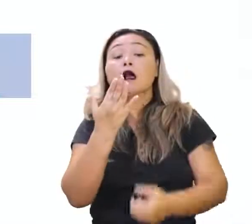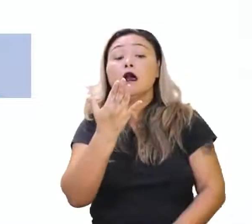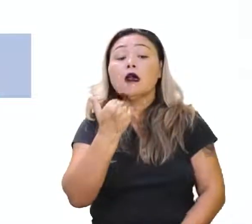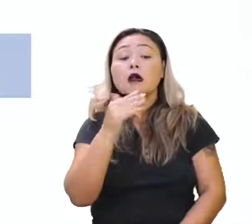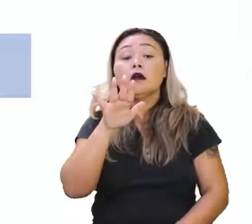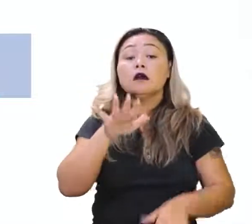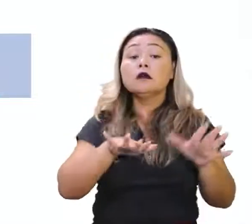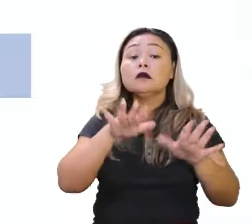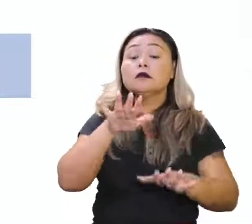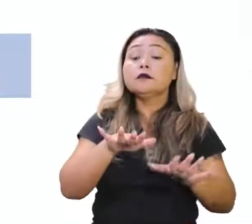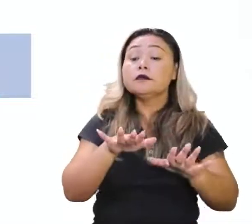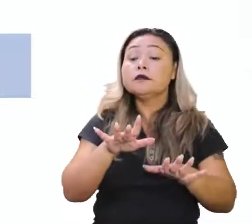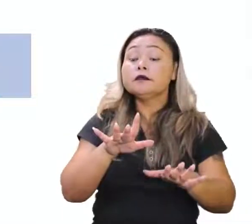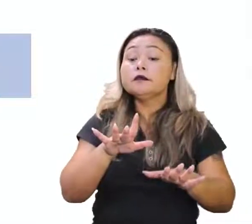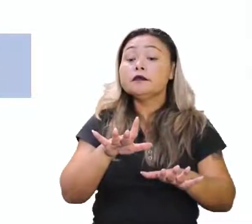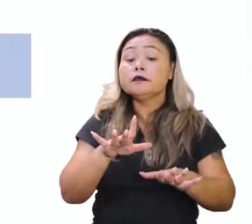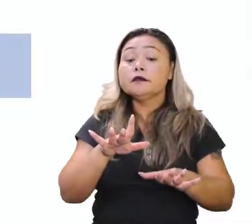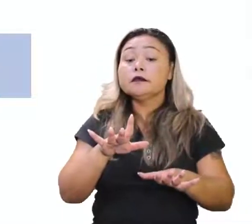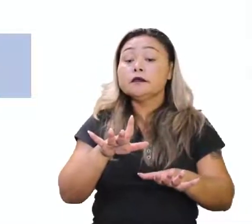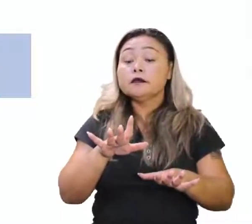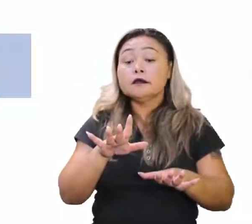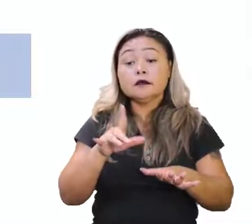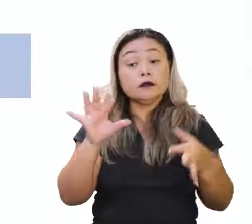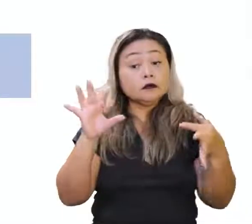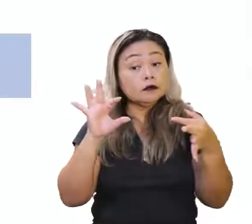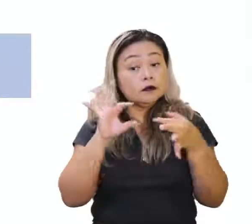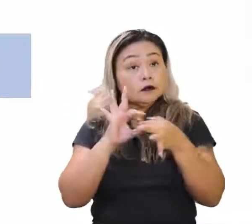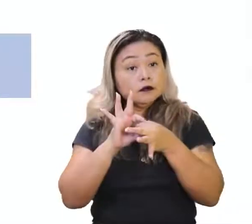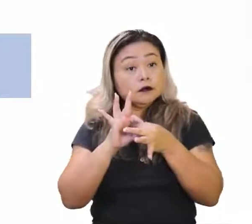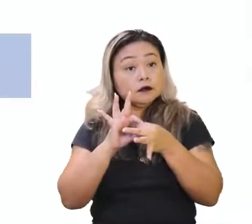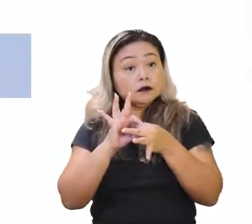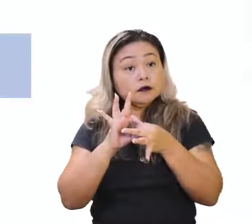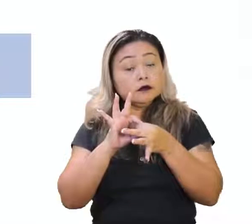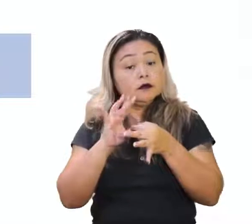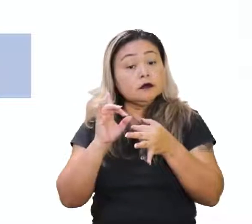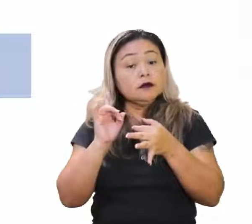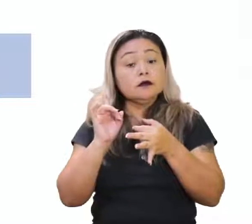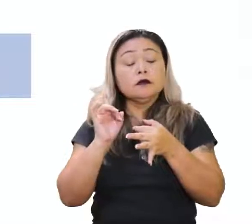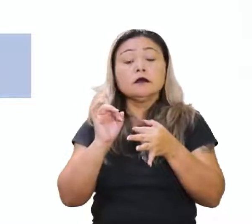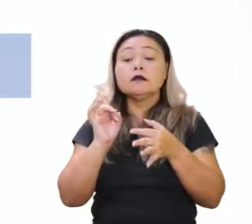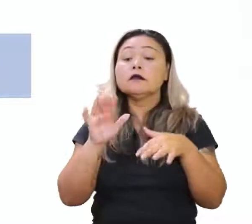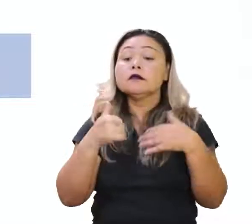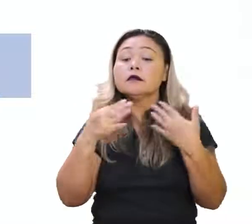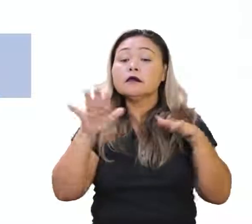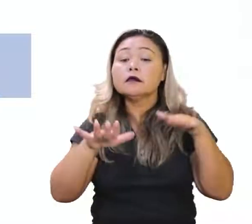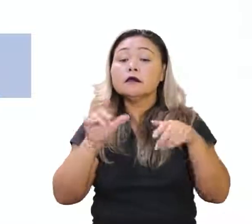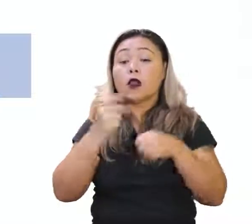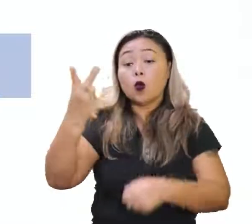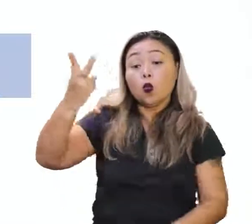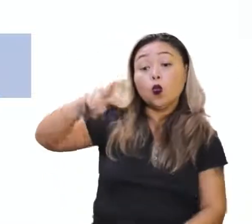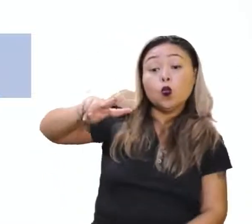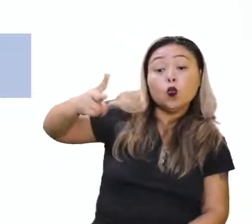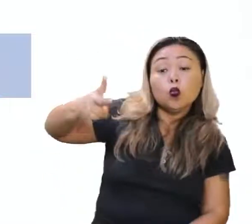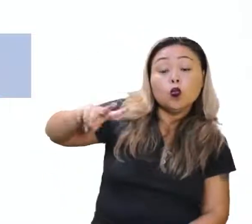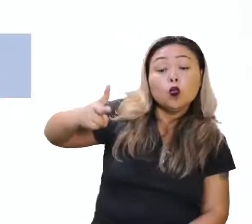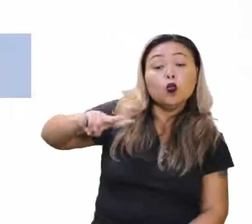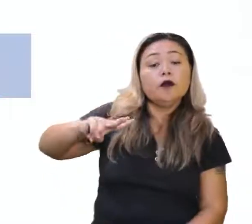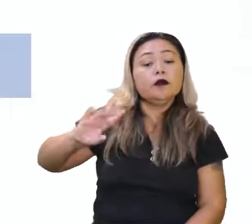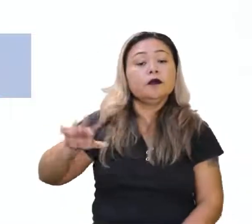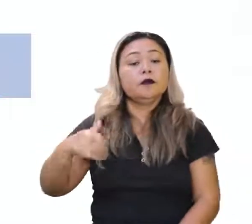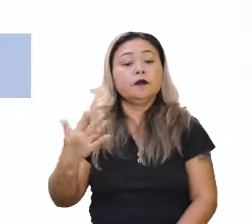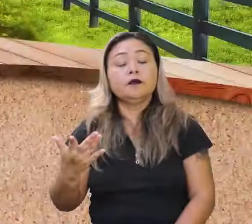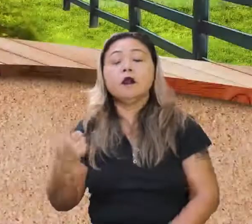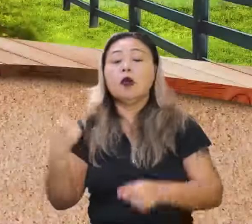também depender o quê? Vai depender do... sistema de alimentação vai depender do sistema de criação. Aqui pro